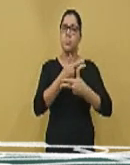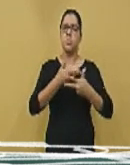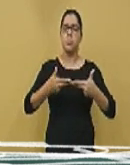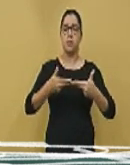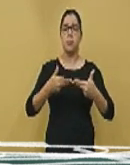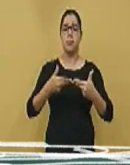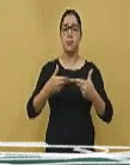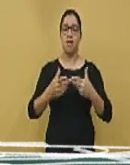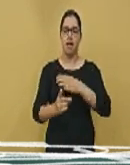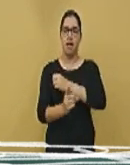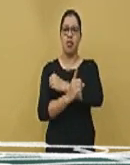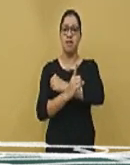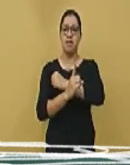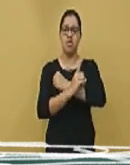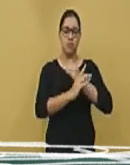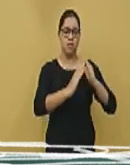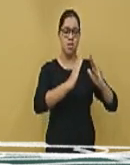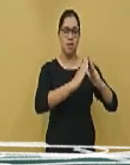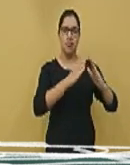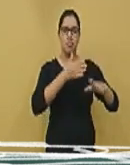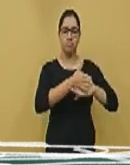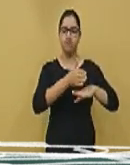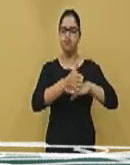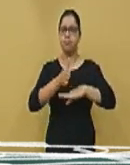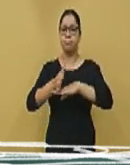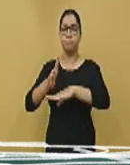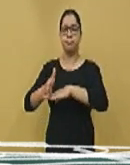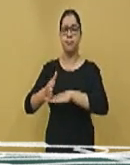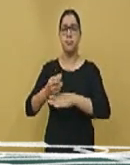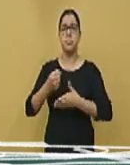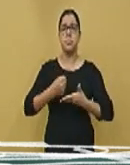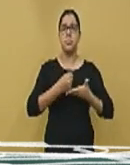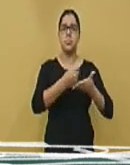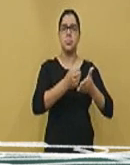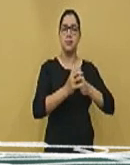domiciliar para discentes com necessidade de acompanhamento